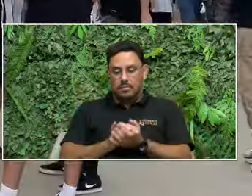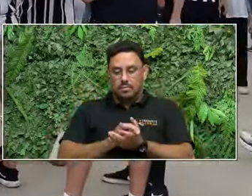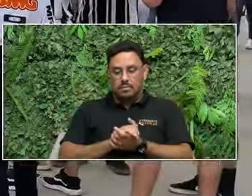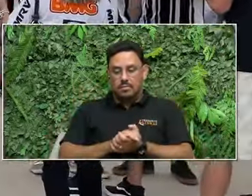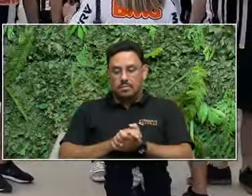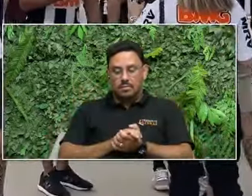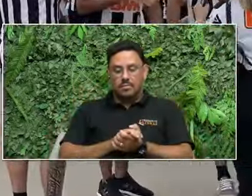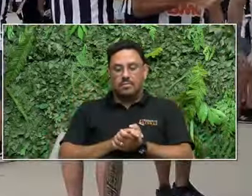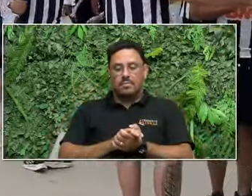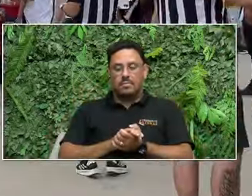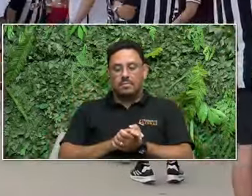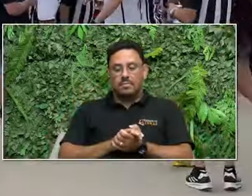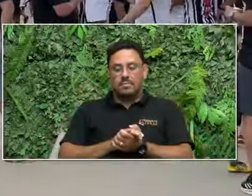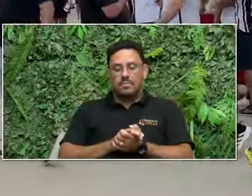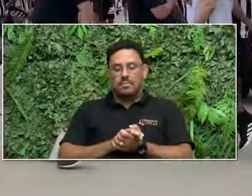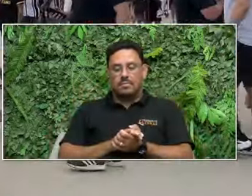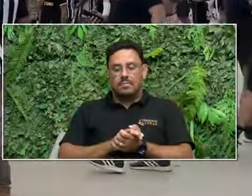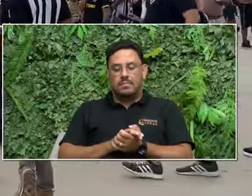do